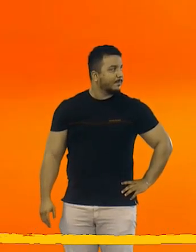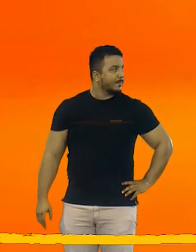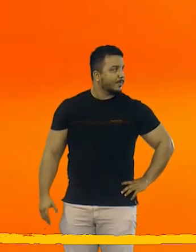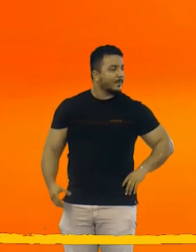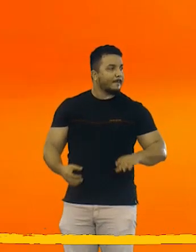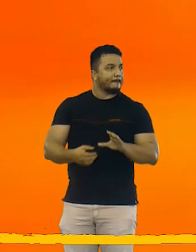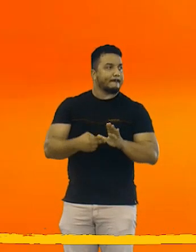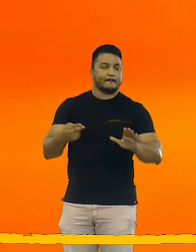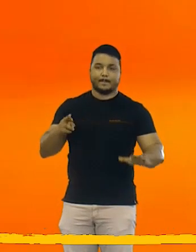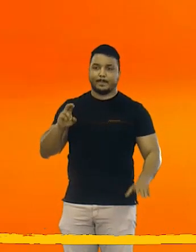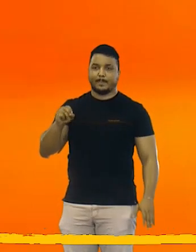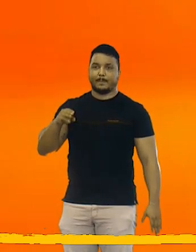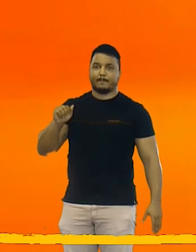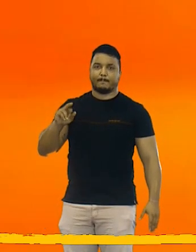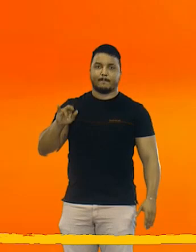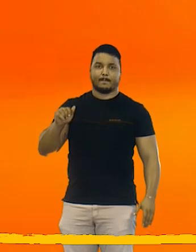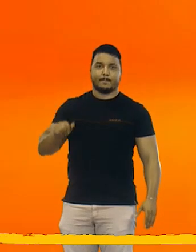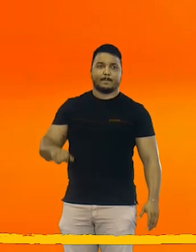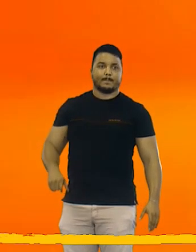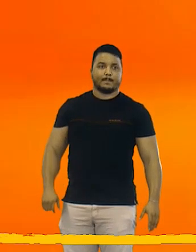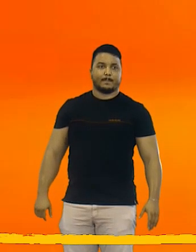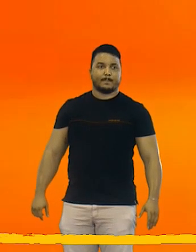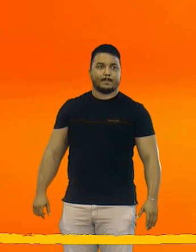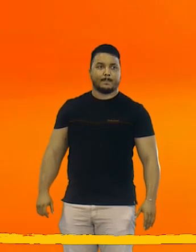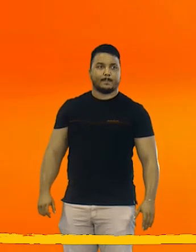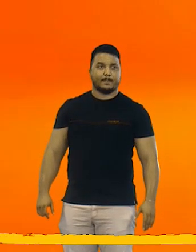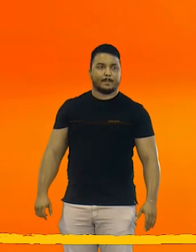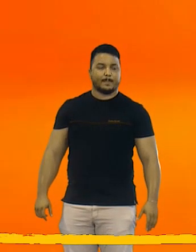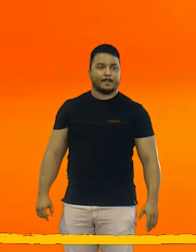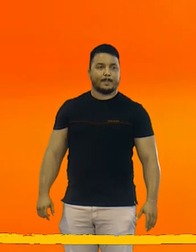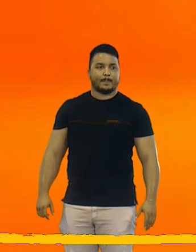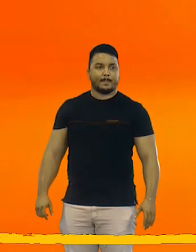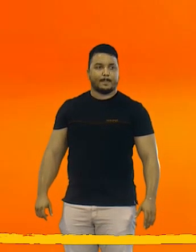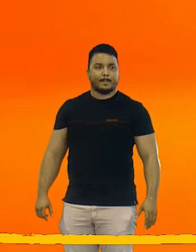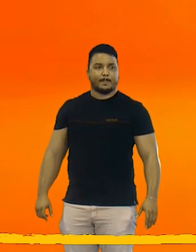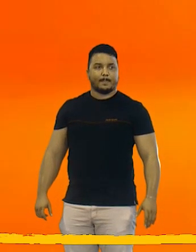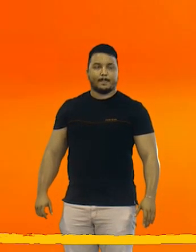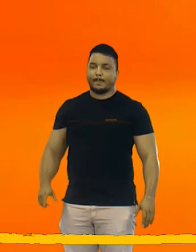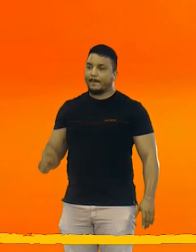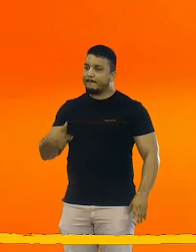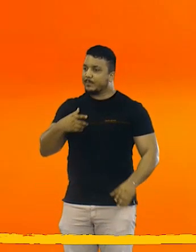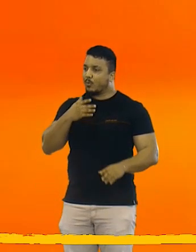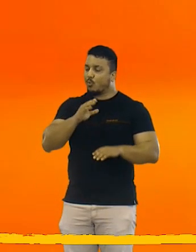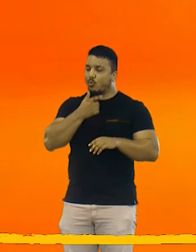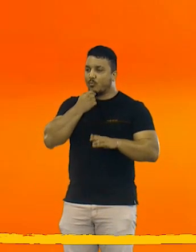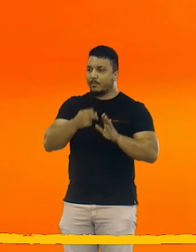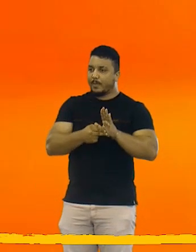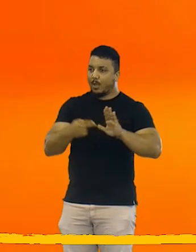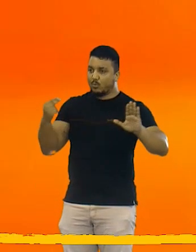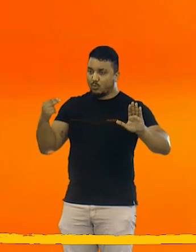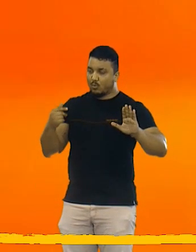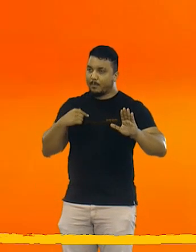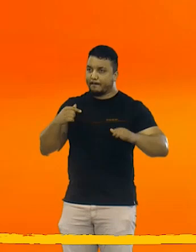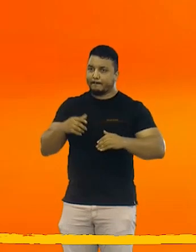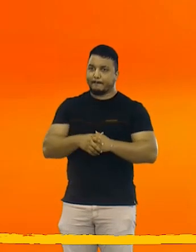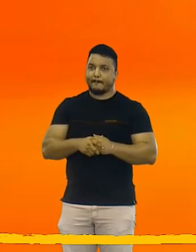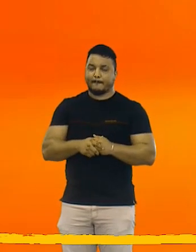compositor da música Romaria, é de Sonho de Pó, O Destino de Sol, enfim. Perguntaram para ele,